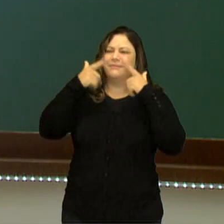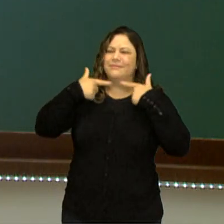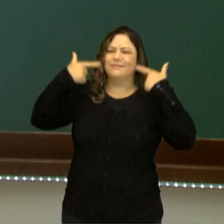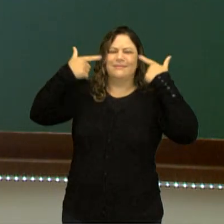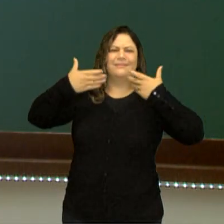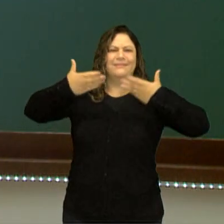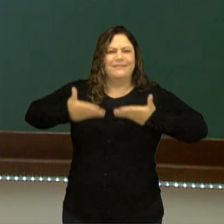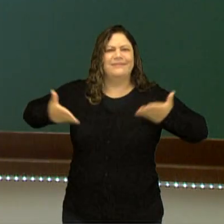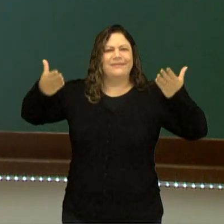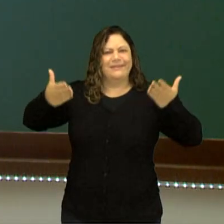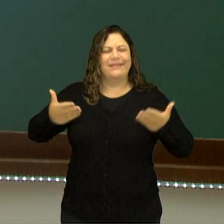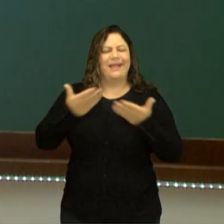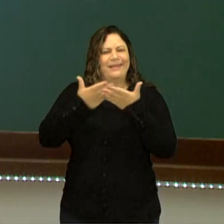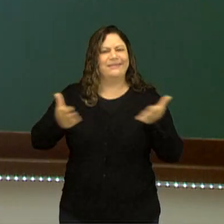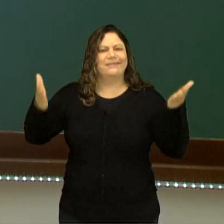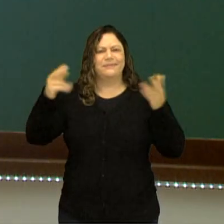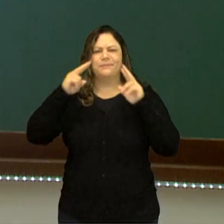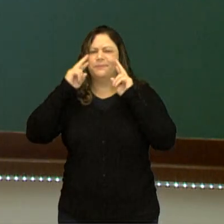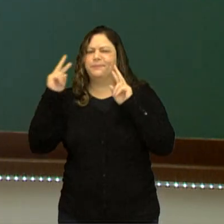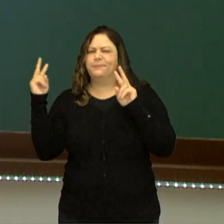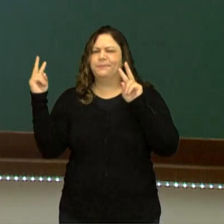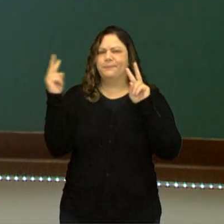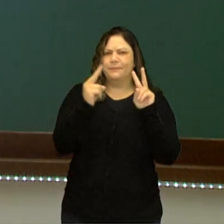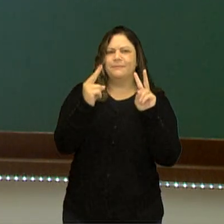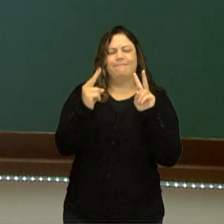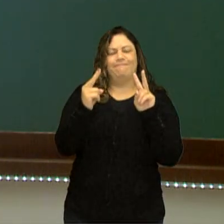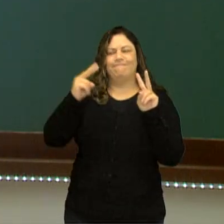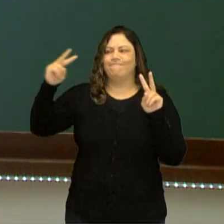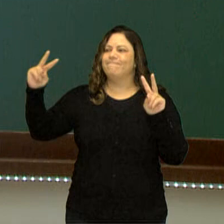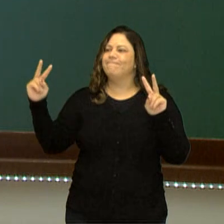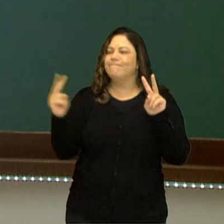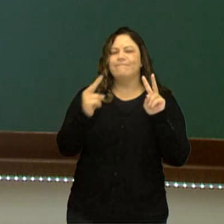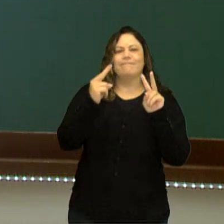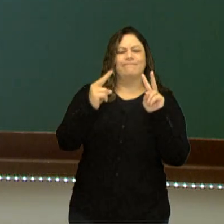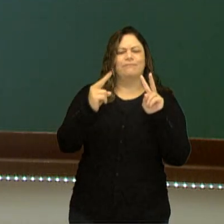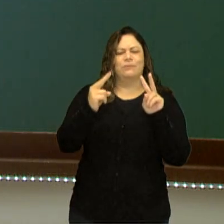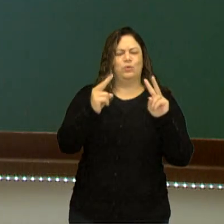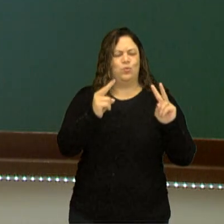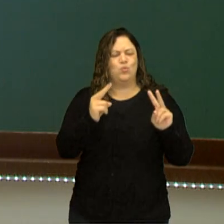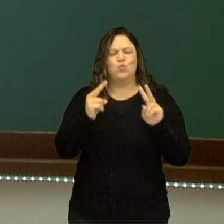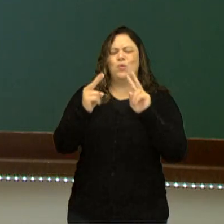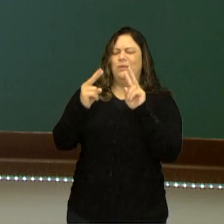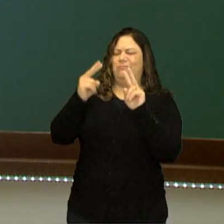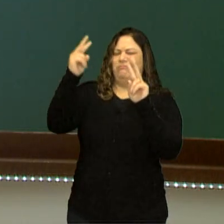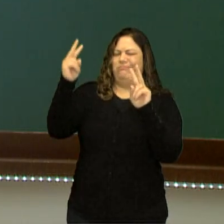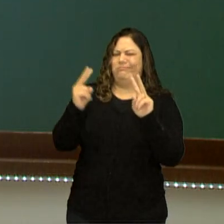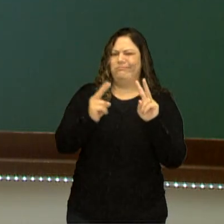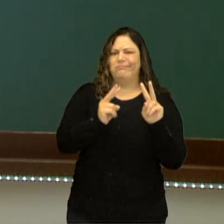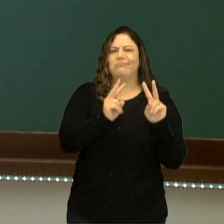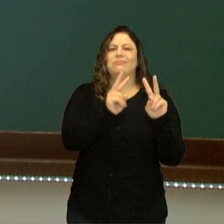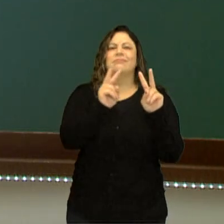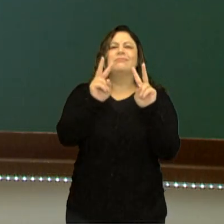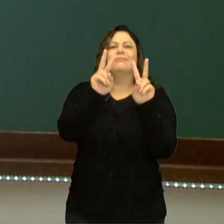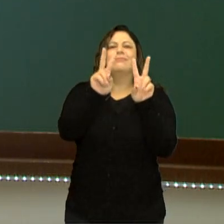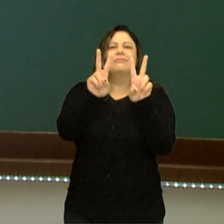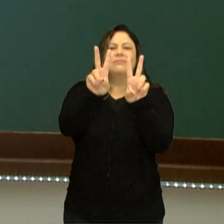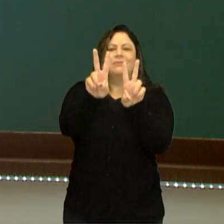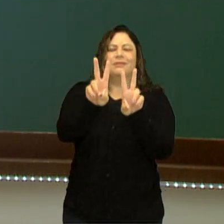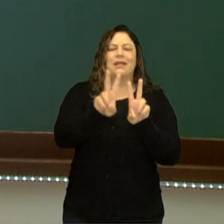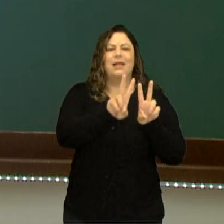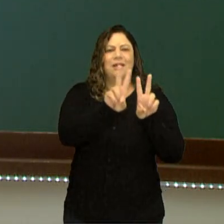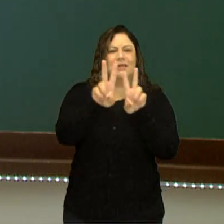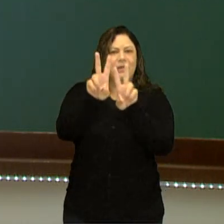também. Então, quando ela joga o olhar para o personagem, na esperança que ele faça um acompanhamento, vá atrás dela,